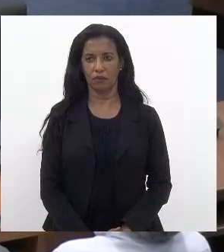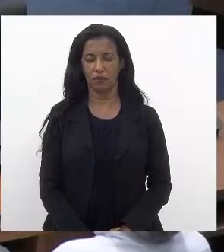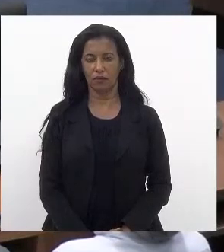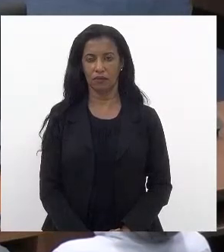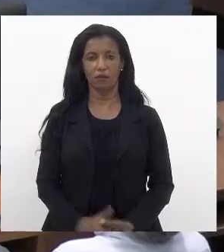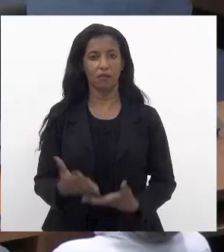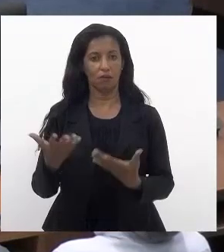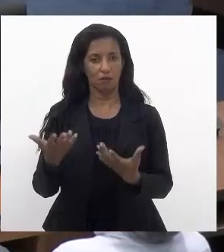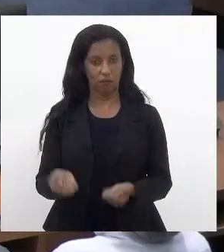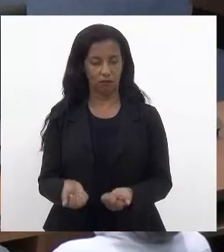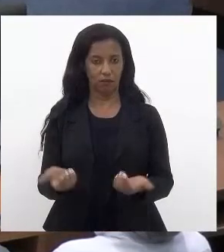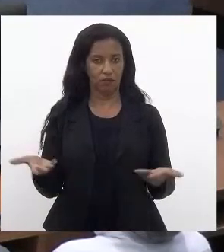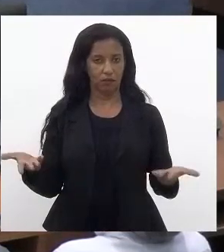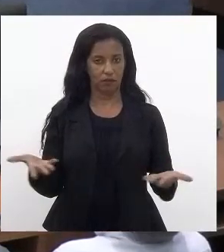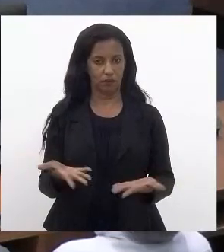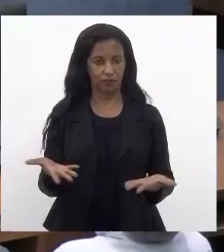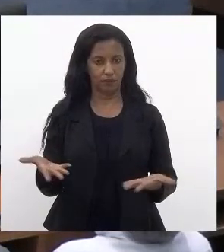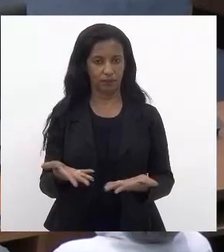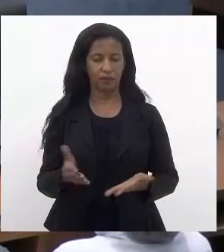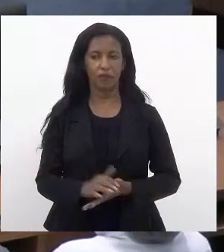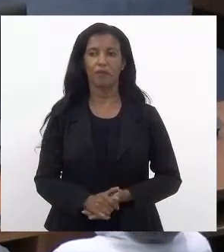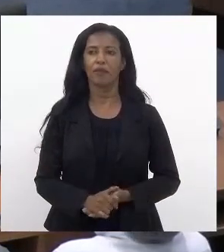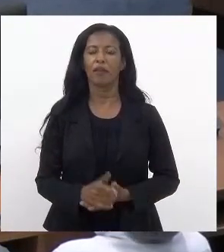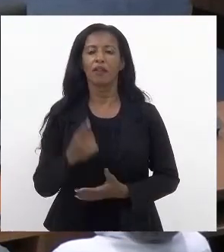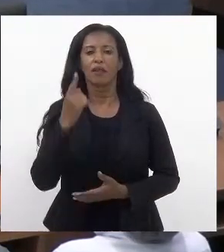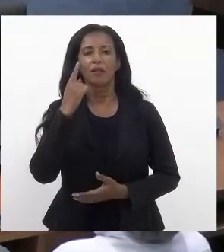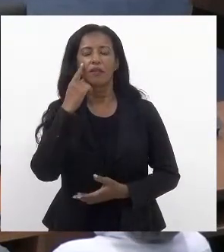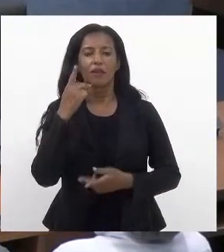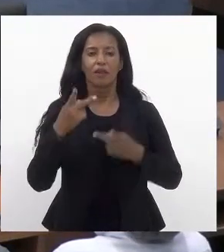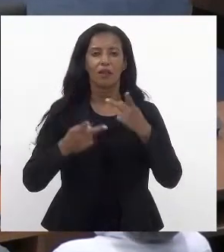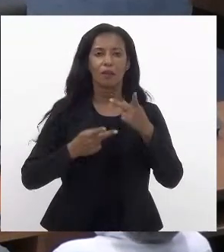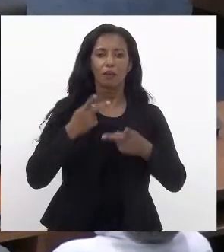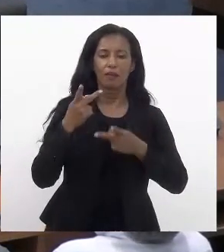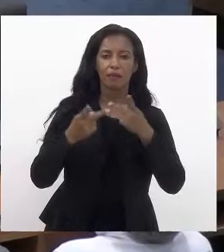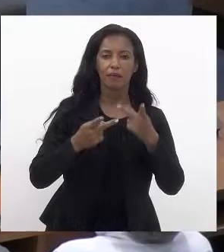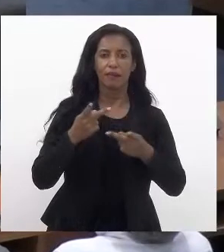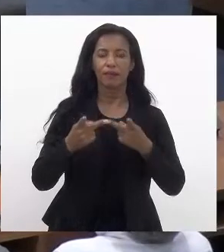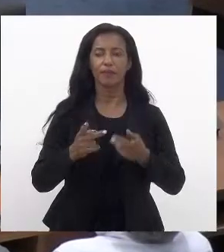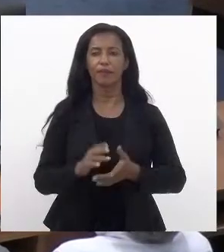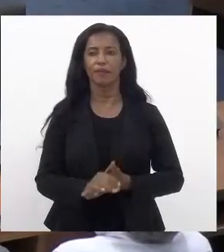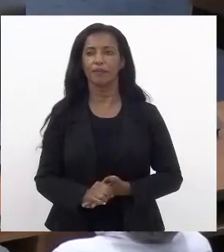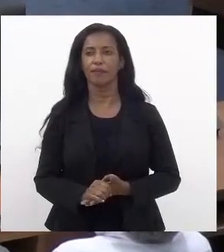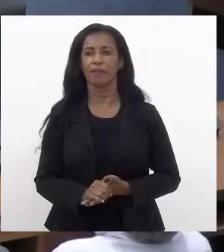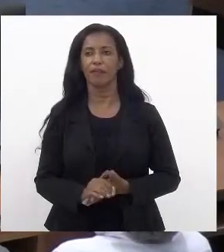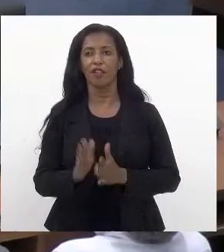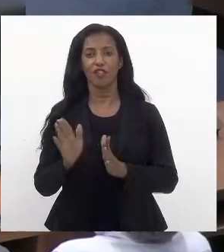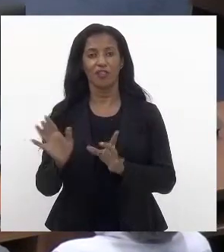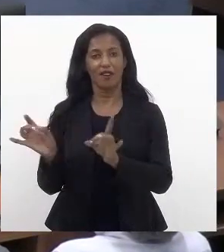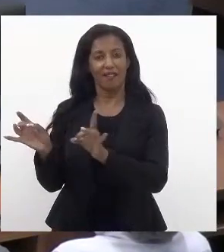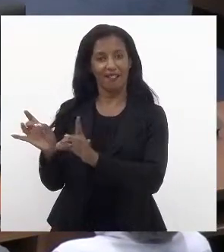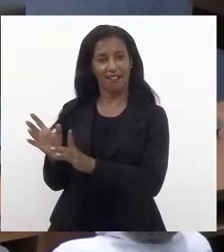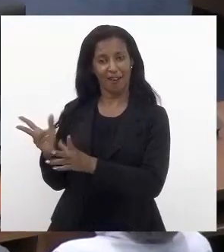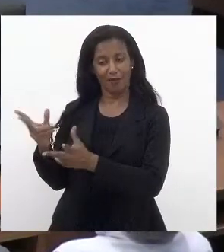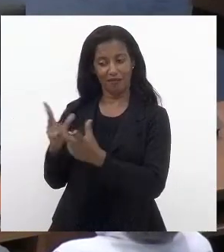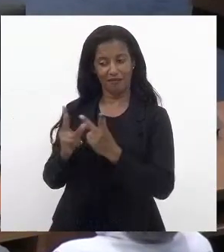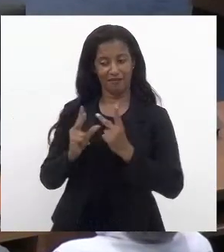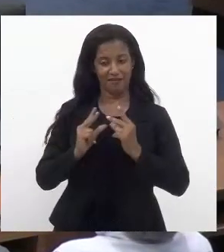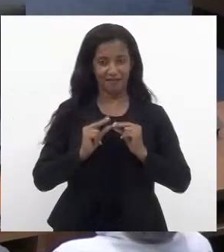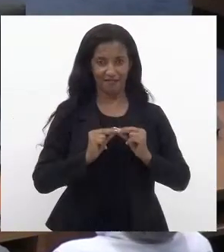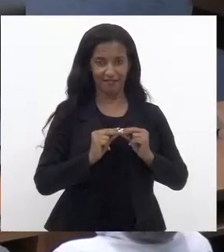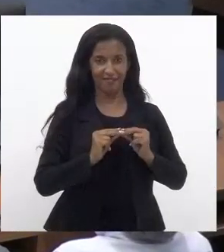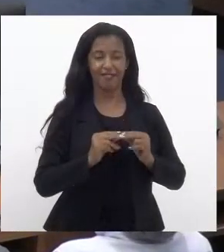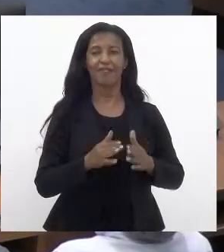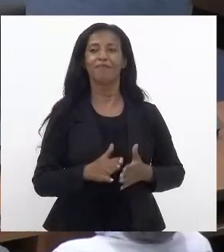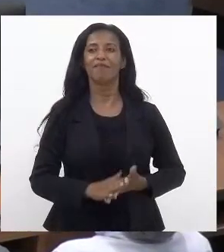Vamos agora ouvir as palavras, já que ele acabou de receber uma